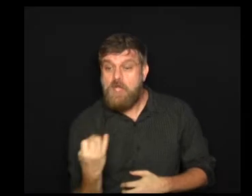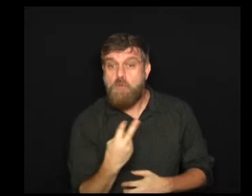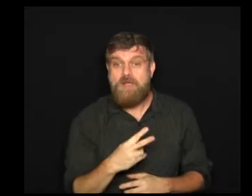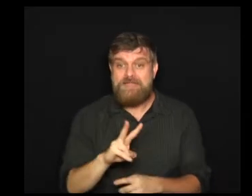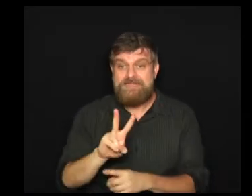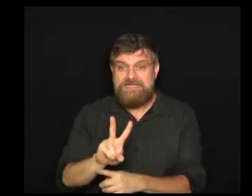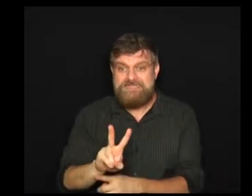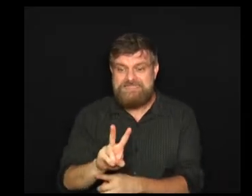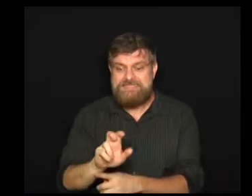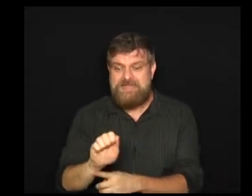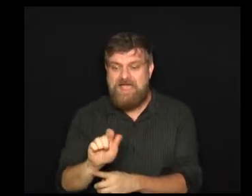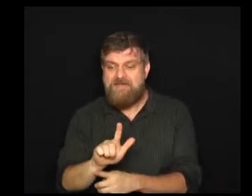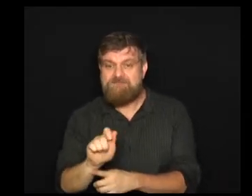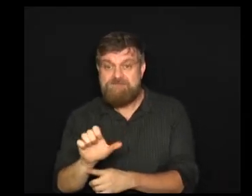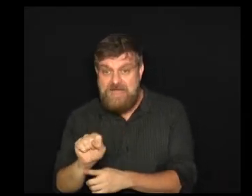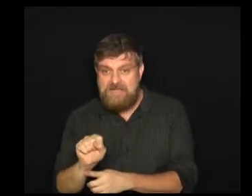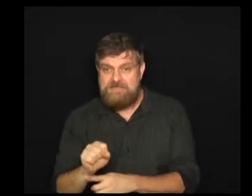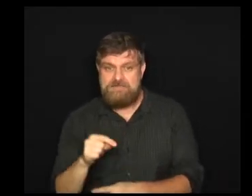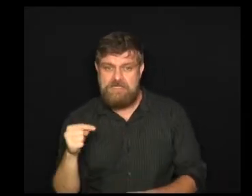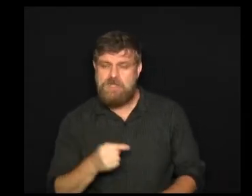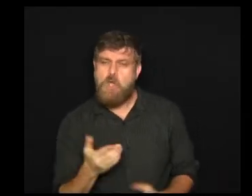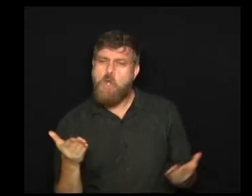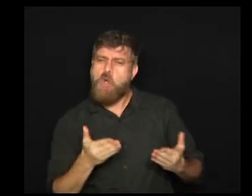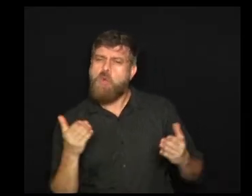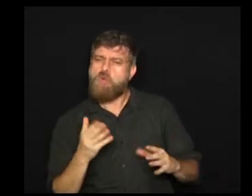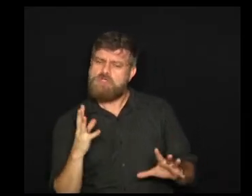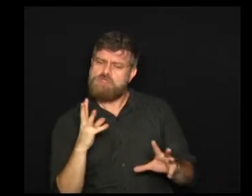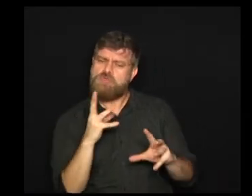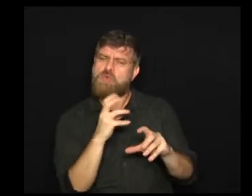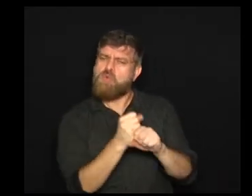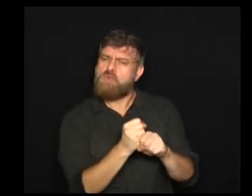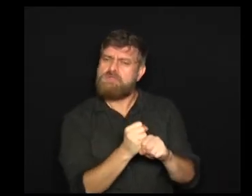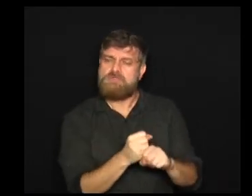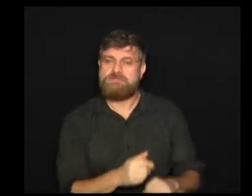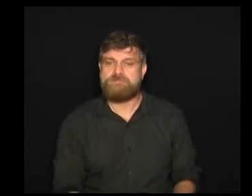hoje, por incrível que pareça, eu fiz uma contagem ainda hoje para atualizar esses dados, né?